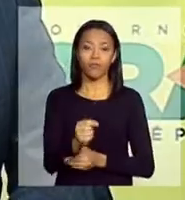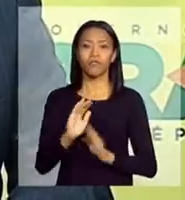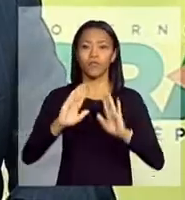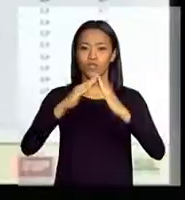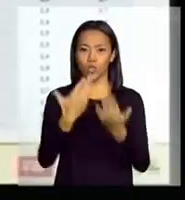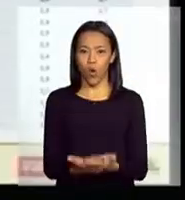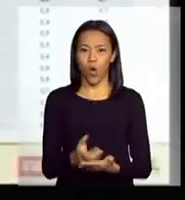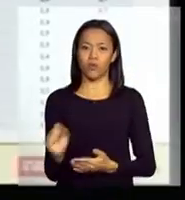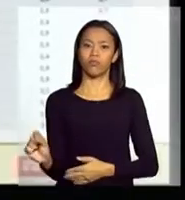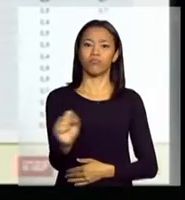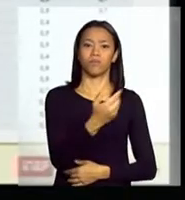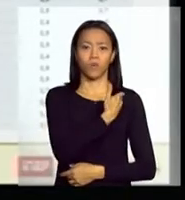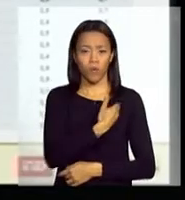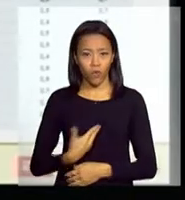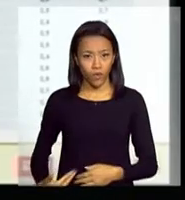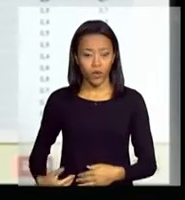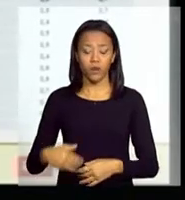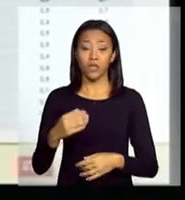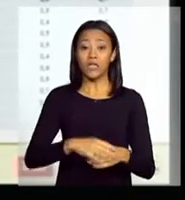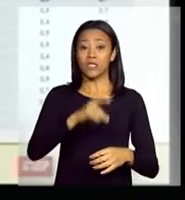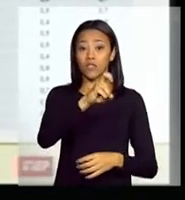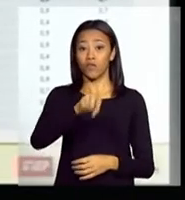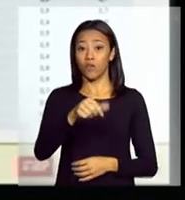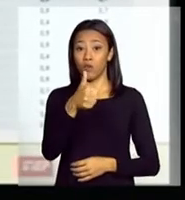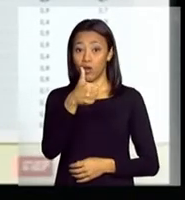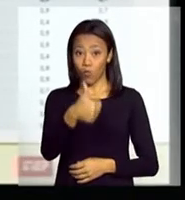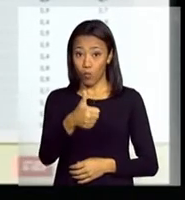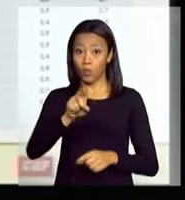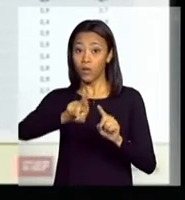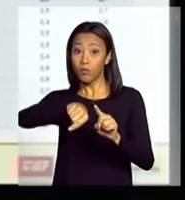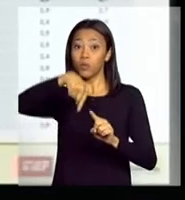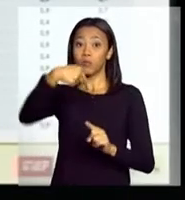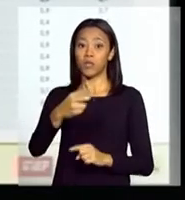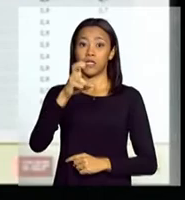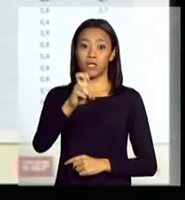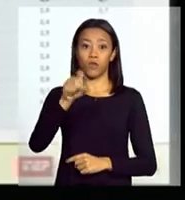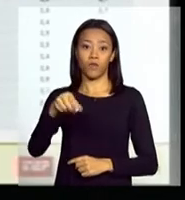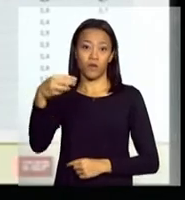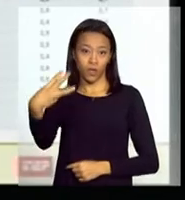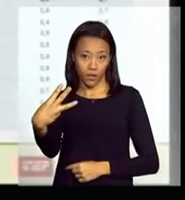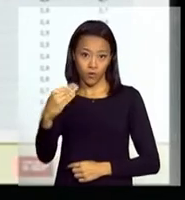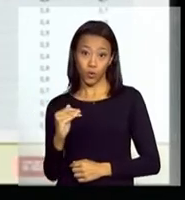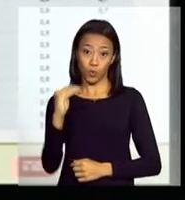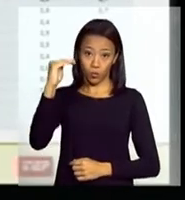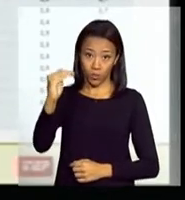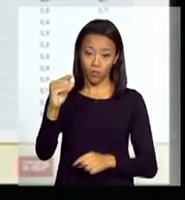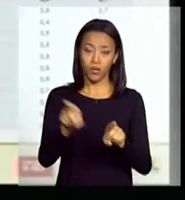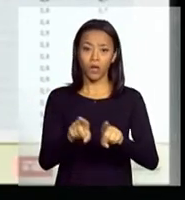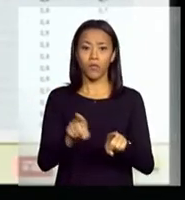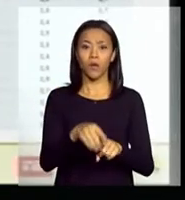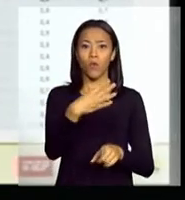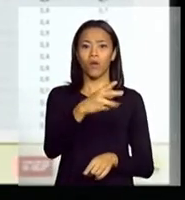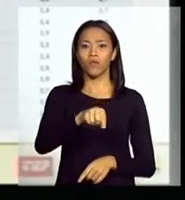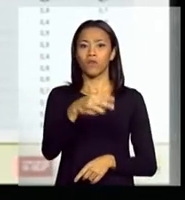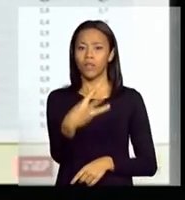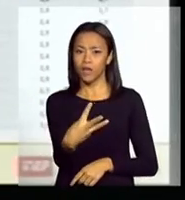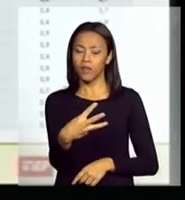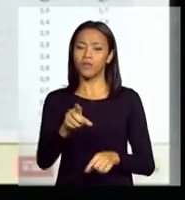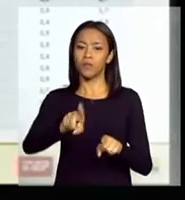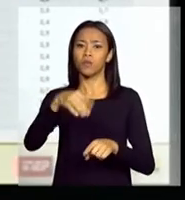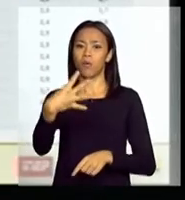pública e passou de 5,1 para 5,3 a educação básica de 4,3